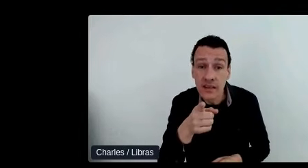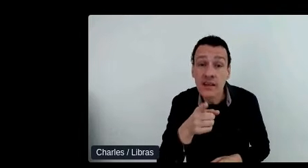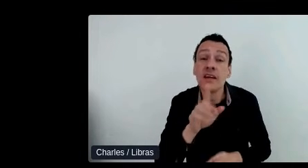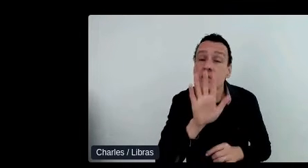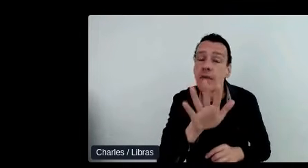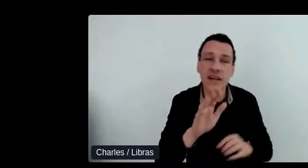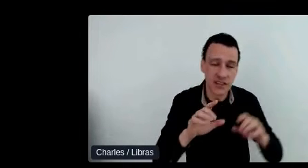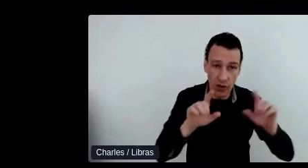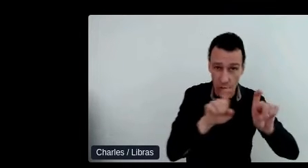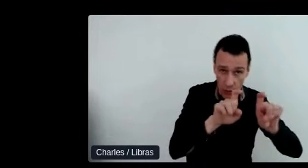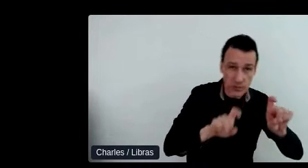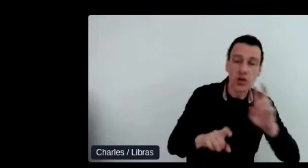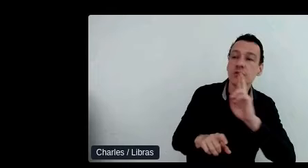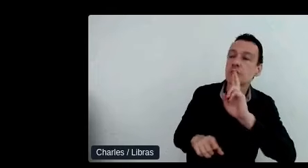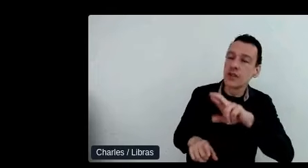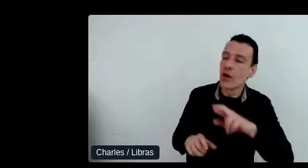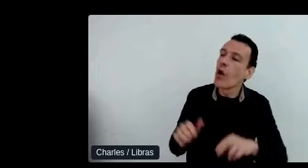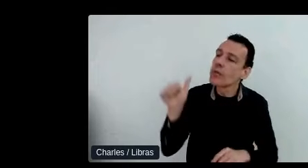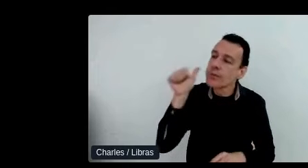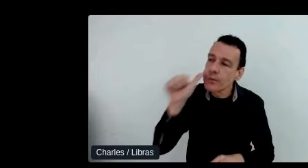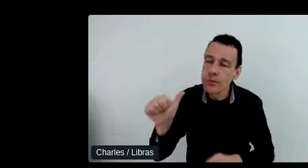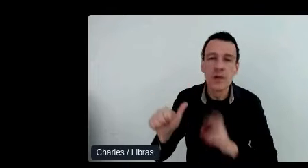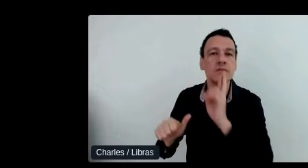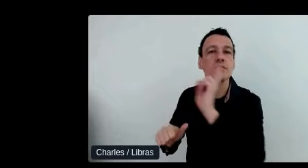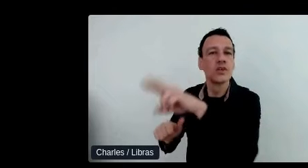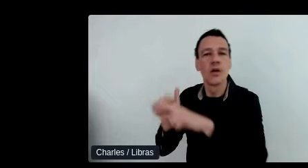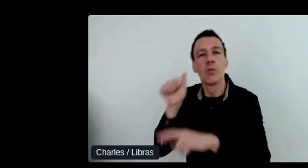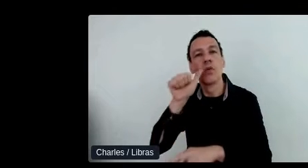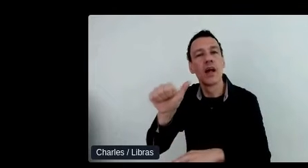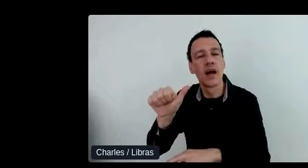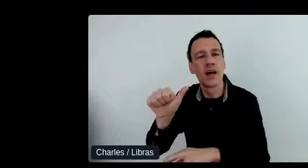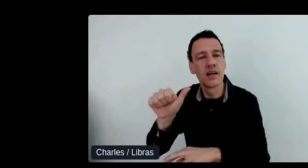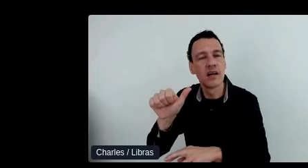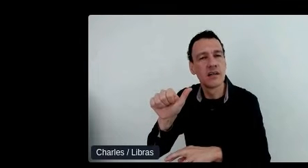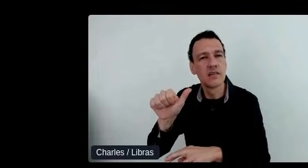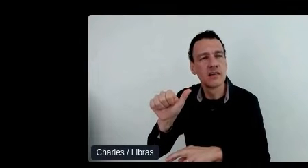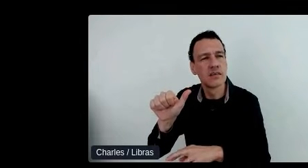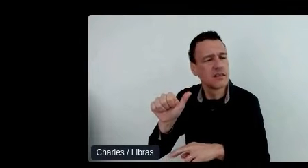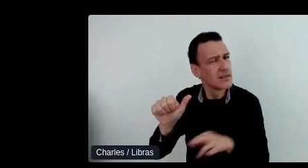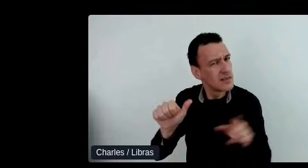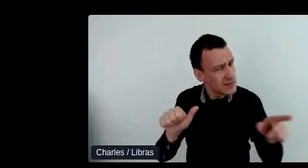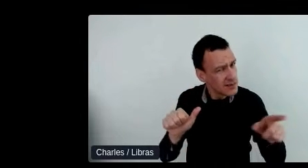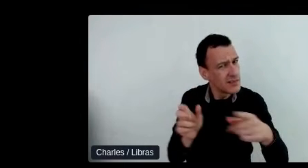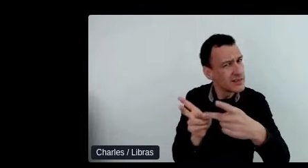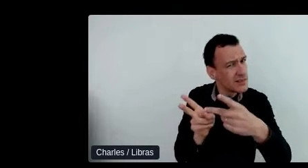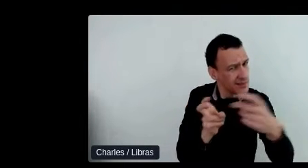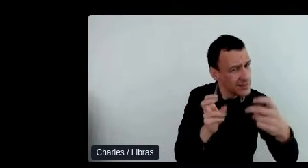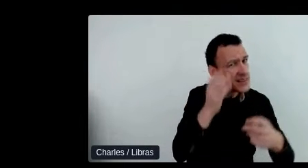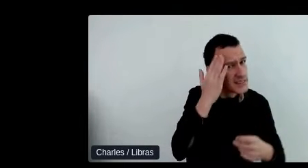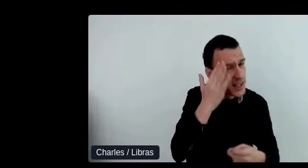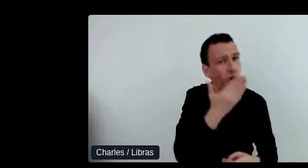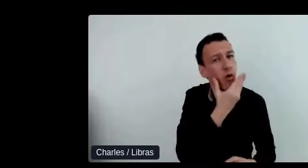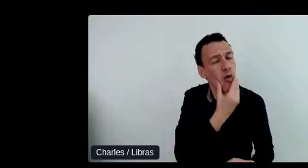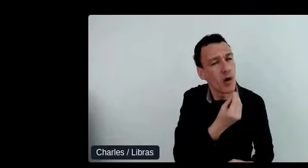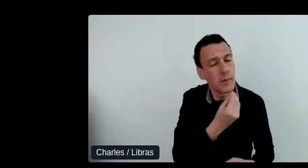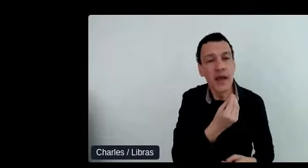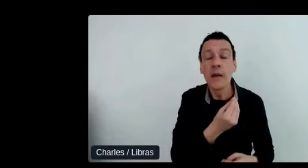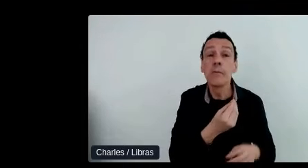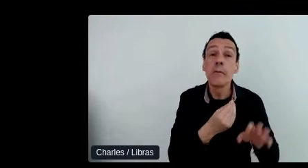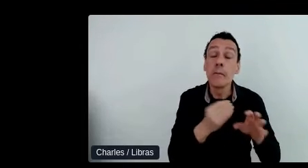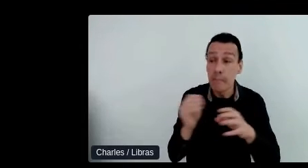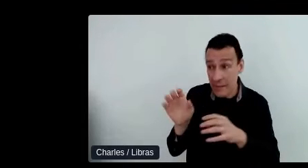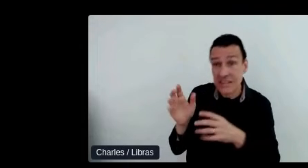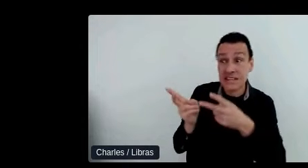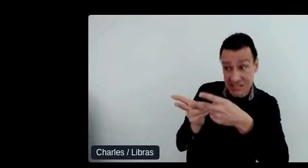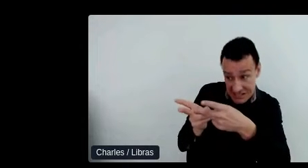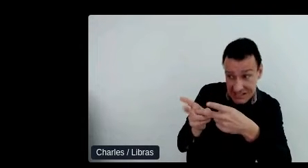Quando isso acontece, né, a gente tem isso aí é uma saída, né, para um usuário final, mas para o